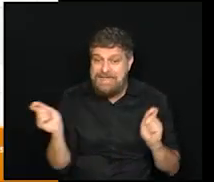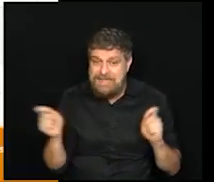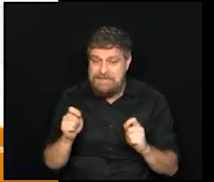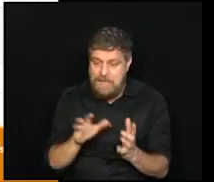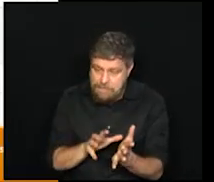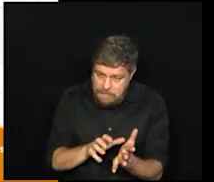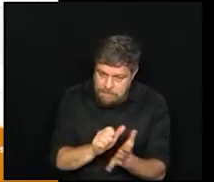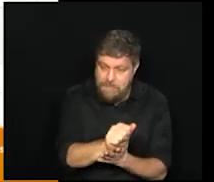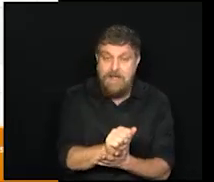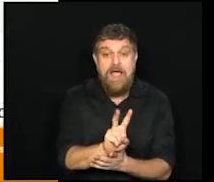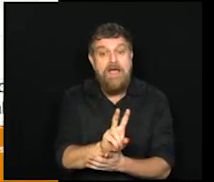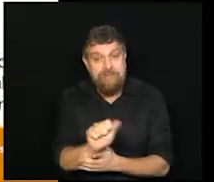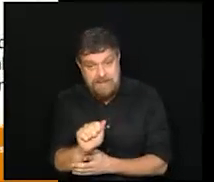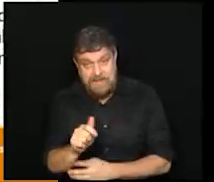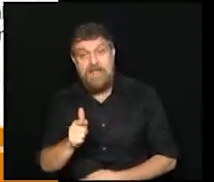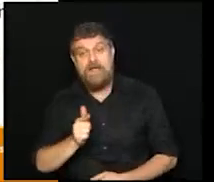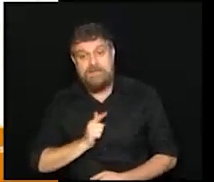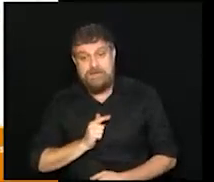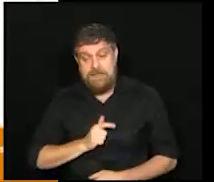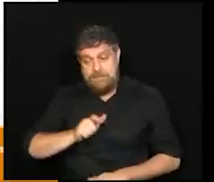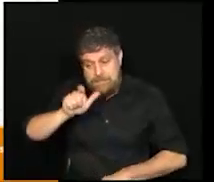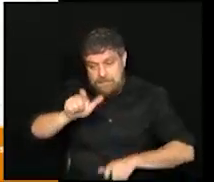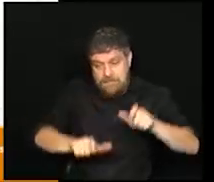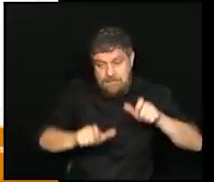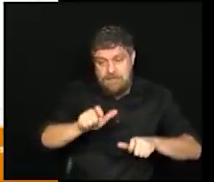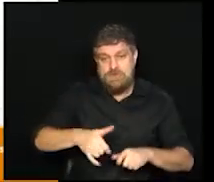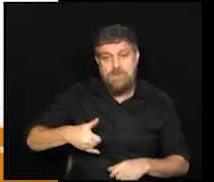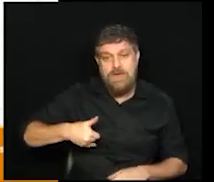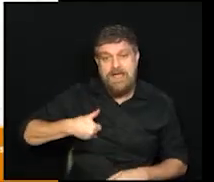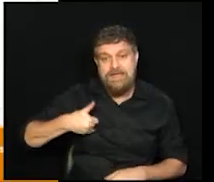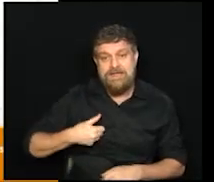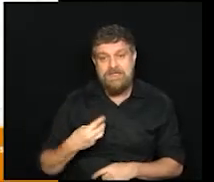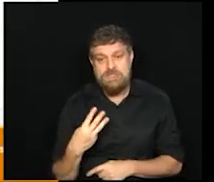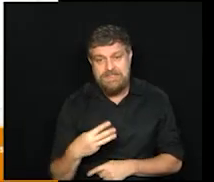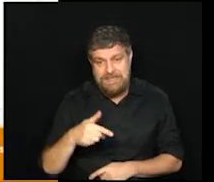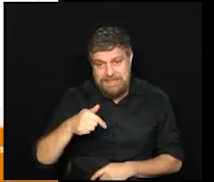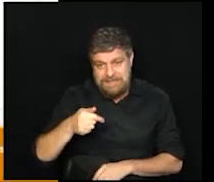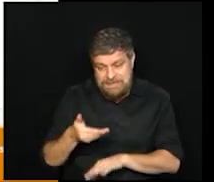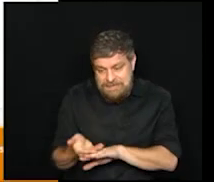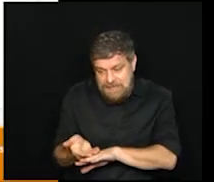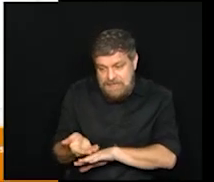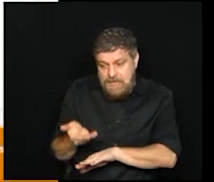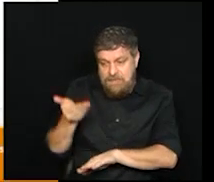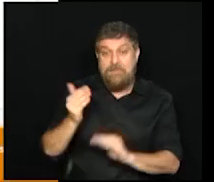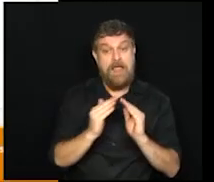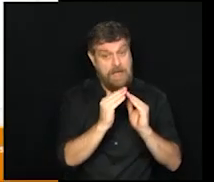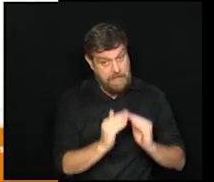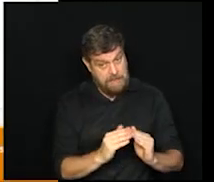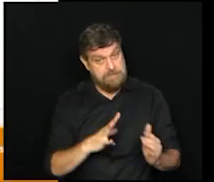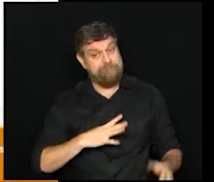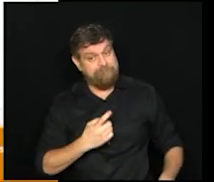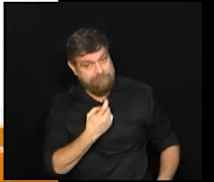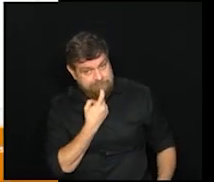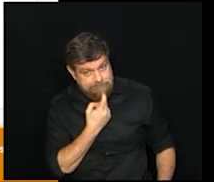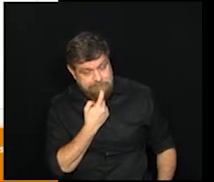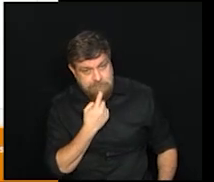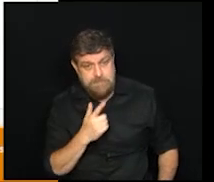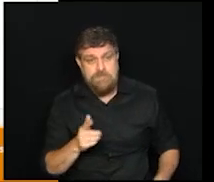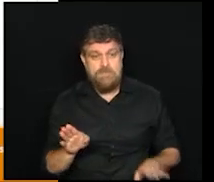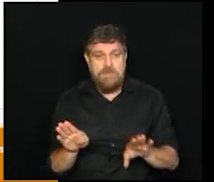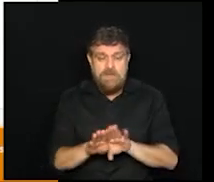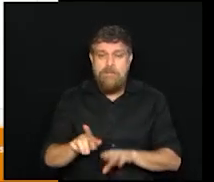vaga ainda, gente. Olha, pessoas a partir de 37 anos, moradores de Campinas. A gente tem,